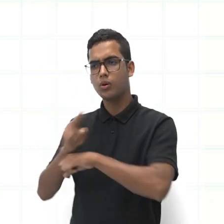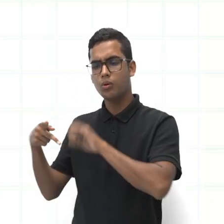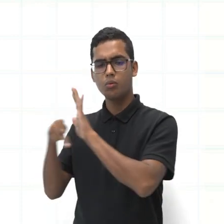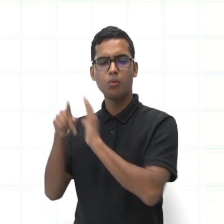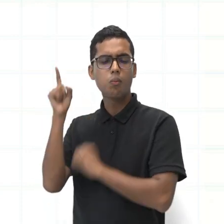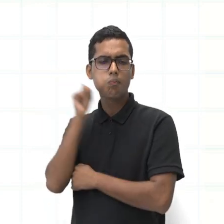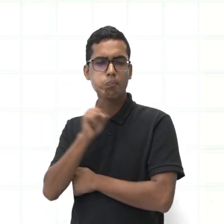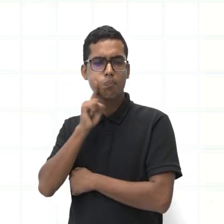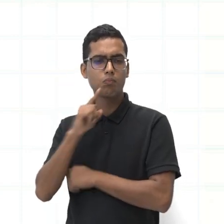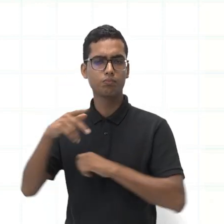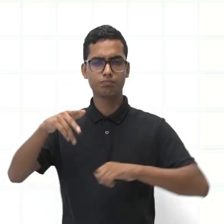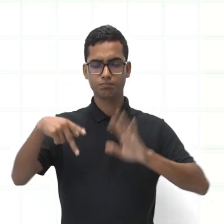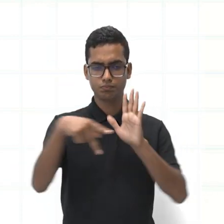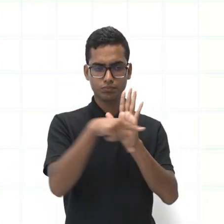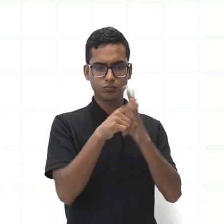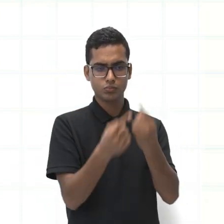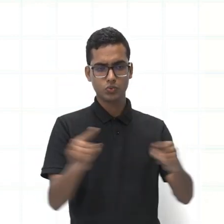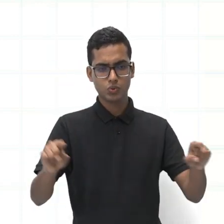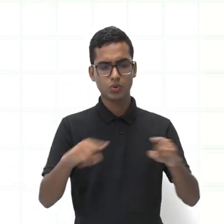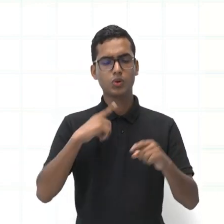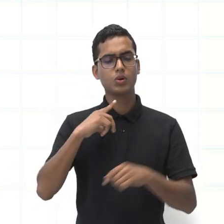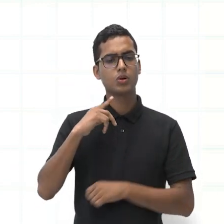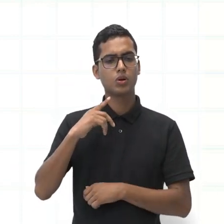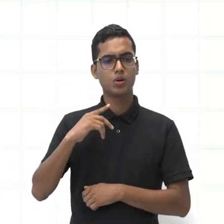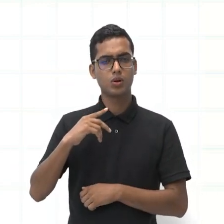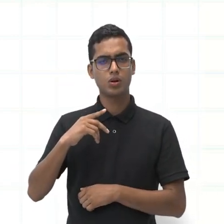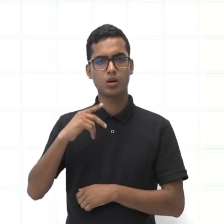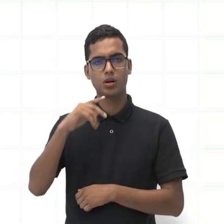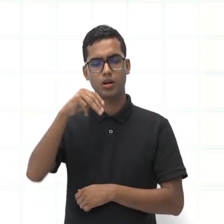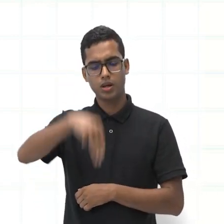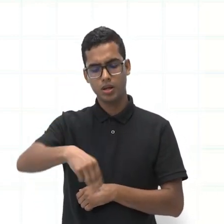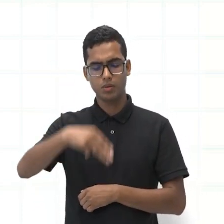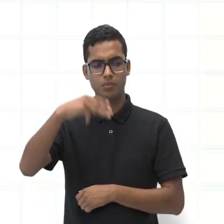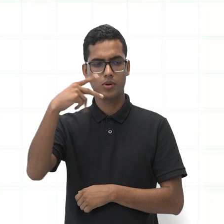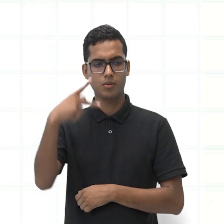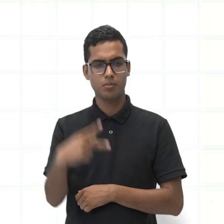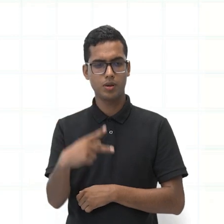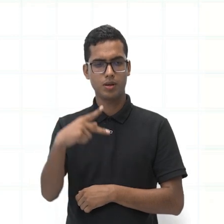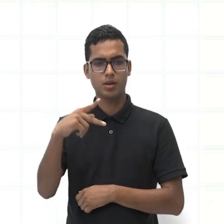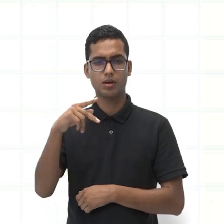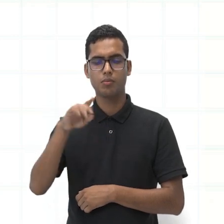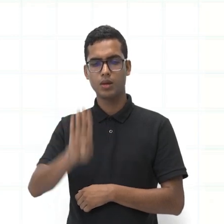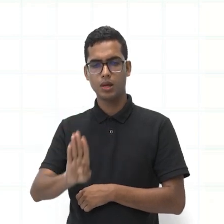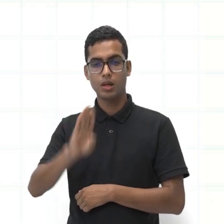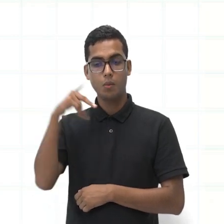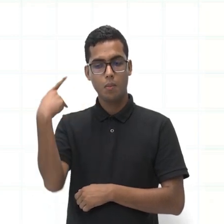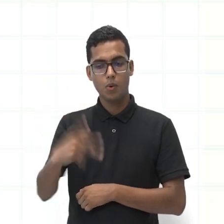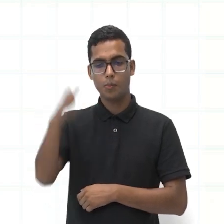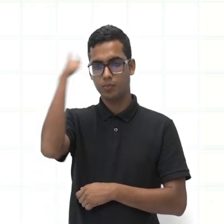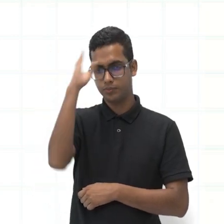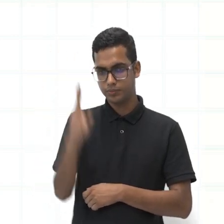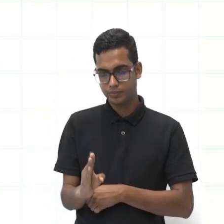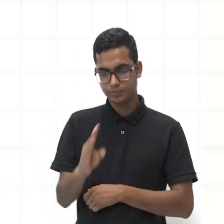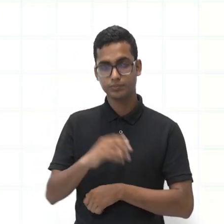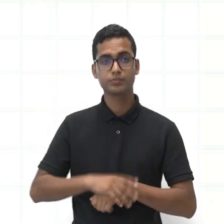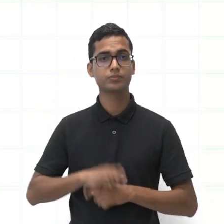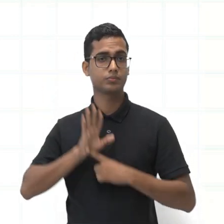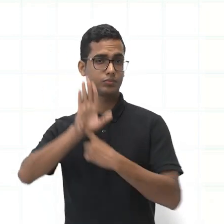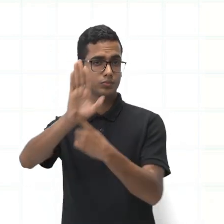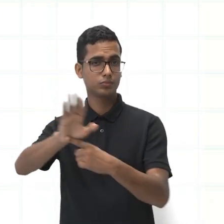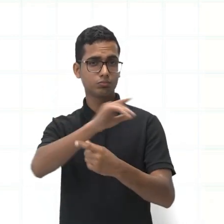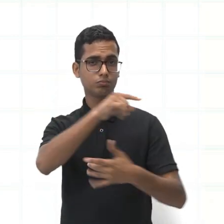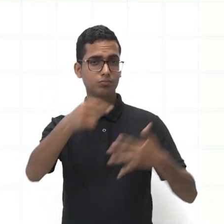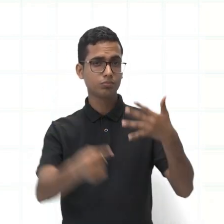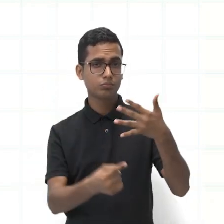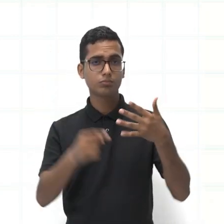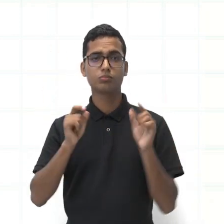dos americanos, mas nós temos nossa própria música popular brasileira, que é a MPB, que é uma música, que